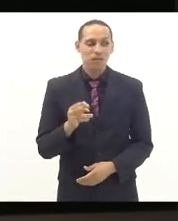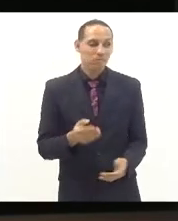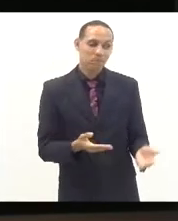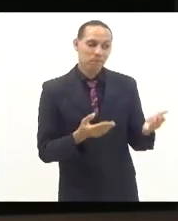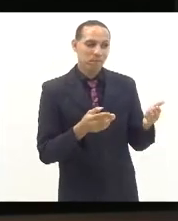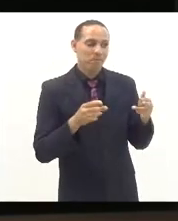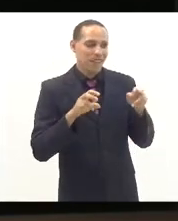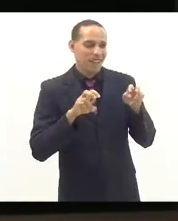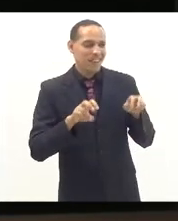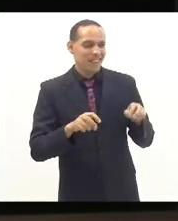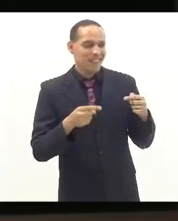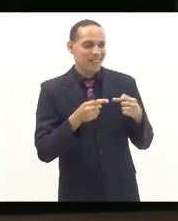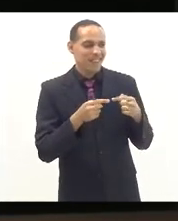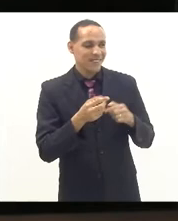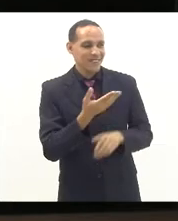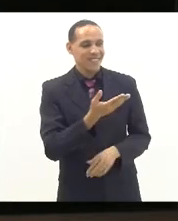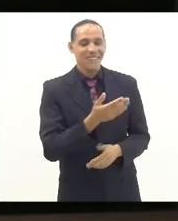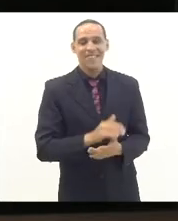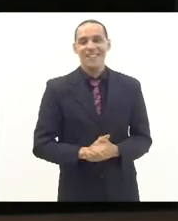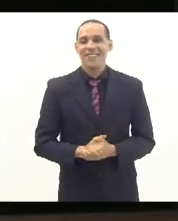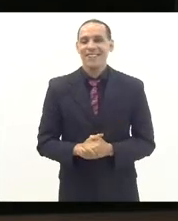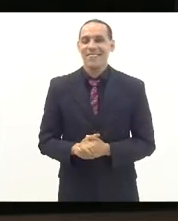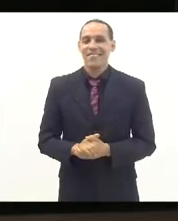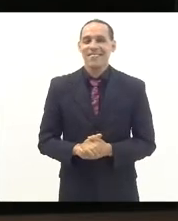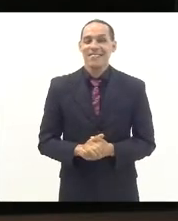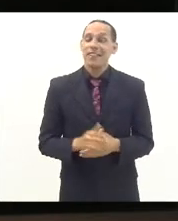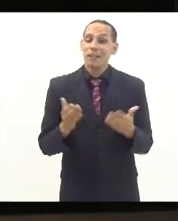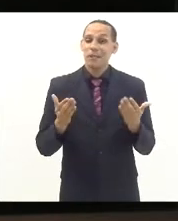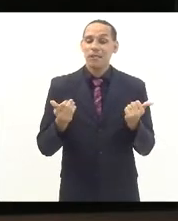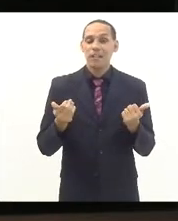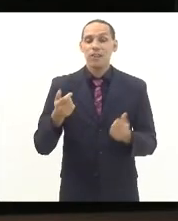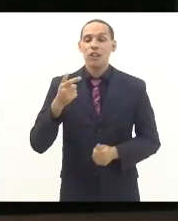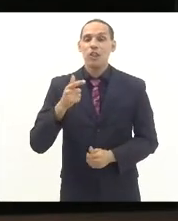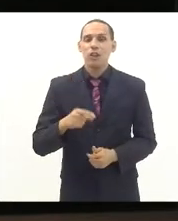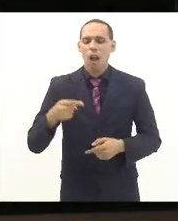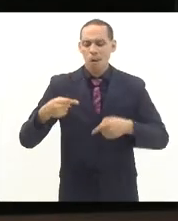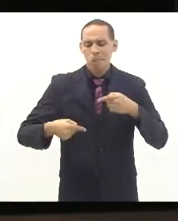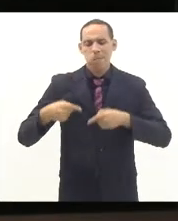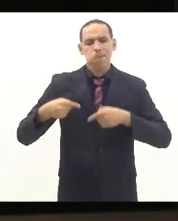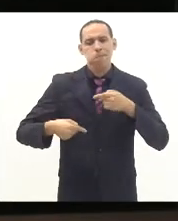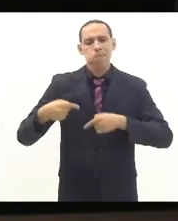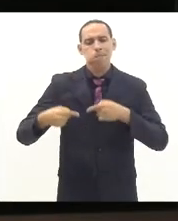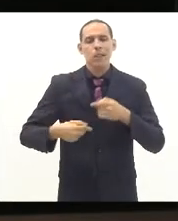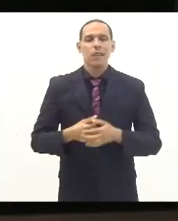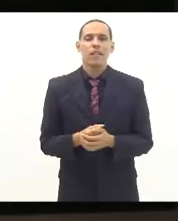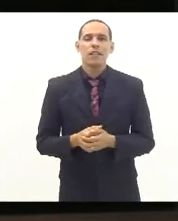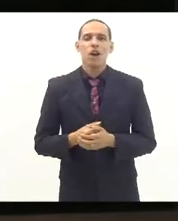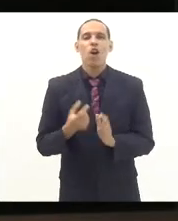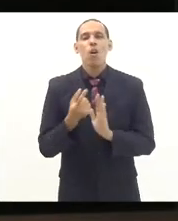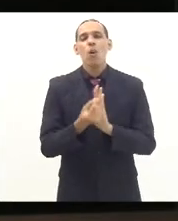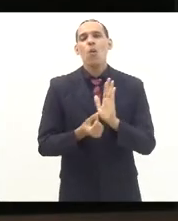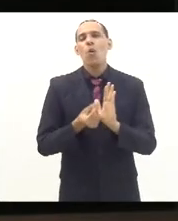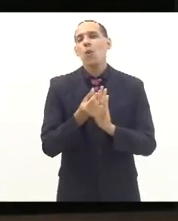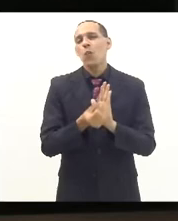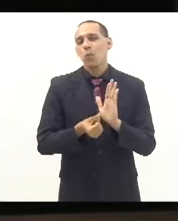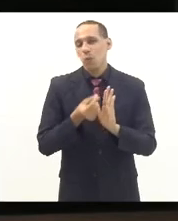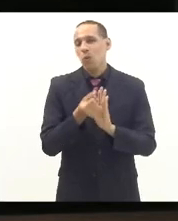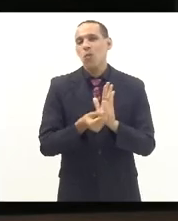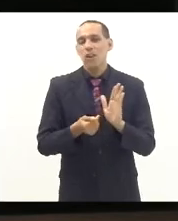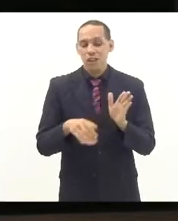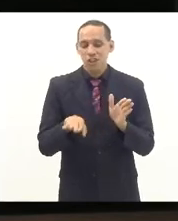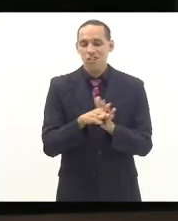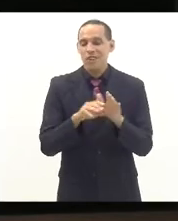cadeira que cai muito bem e vamos aqui mais uma vez discutir o orçamento que